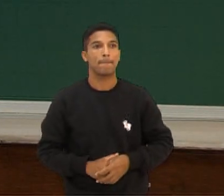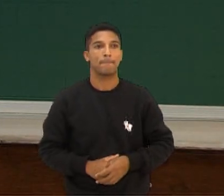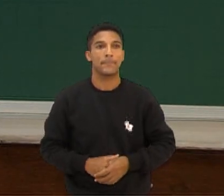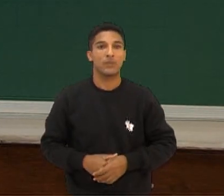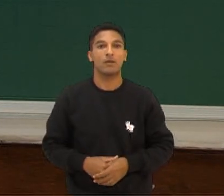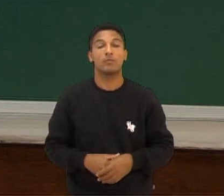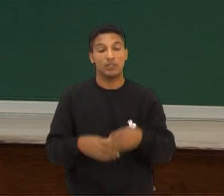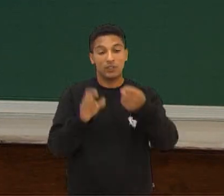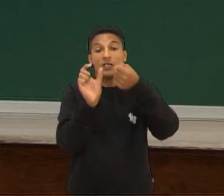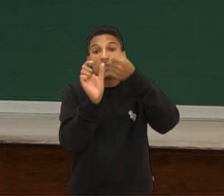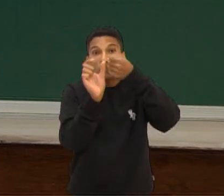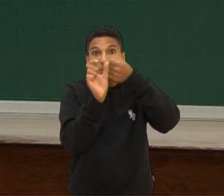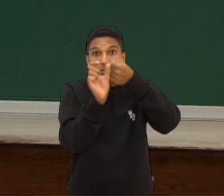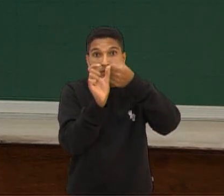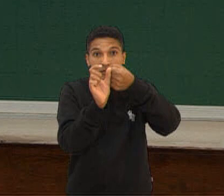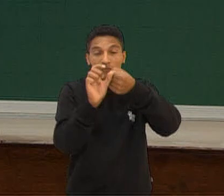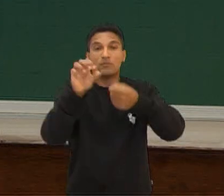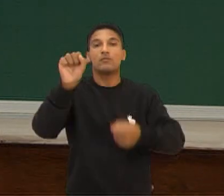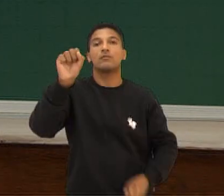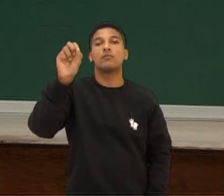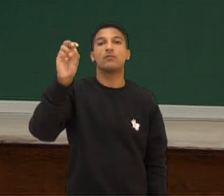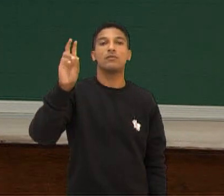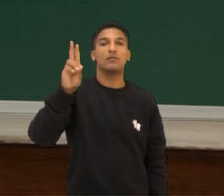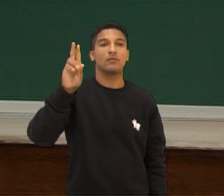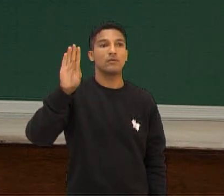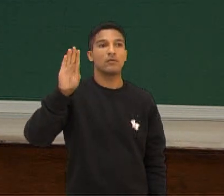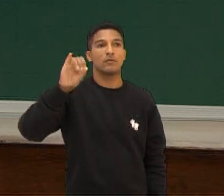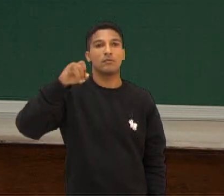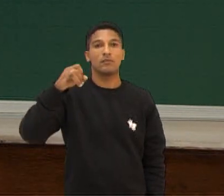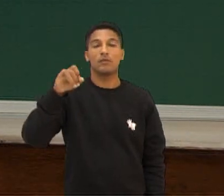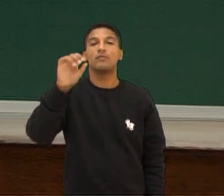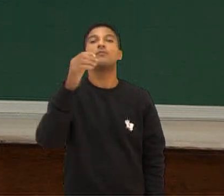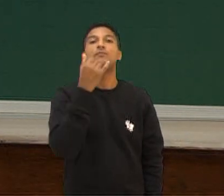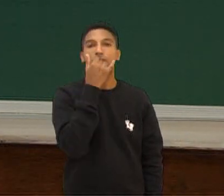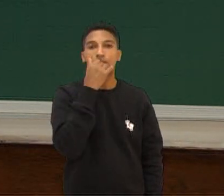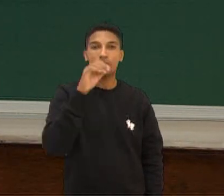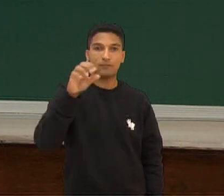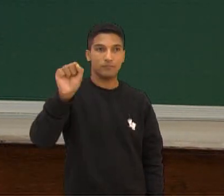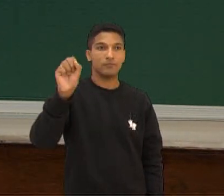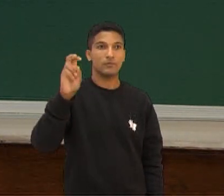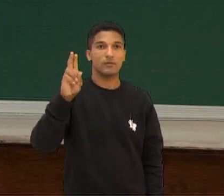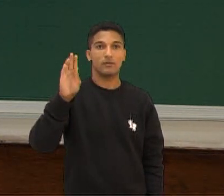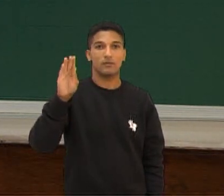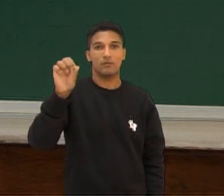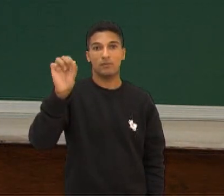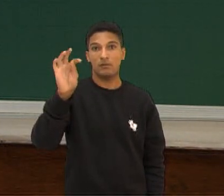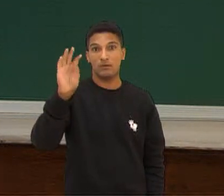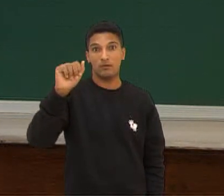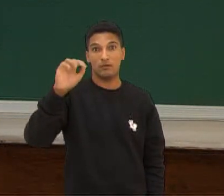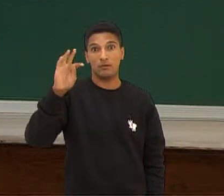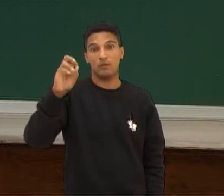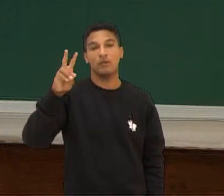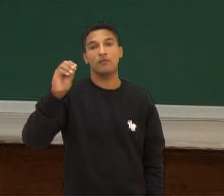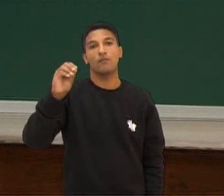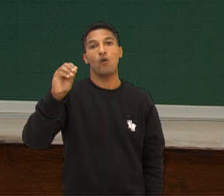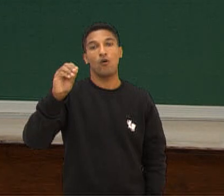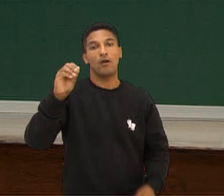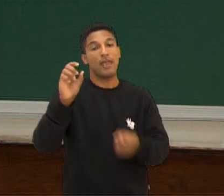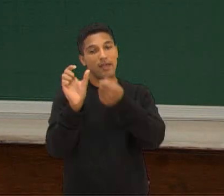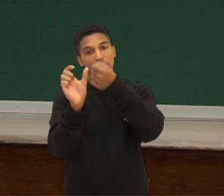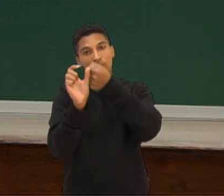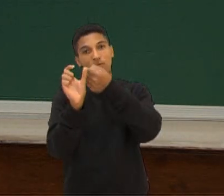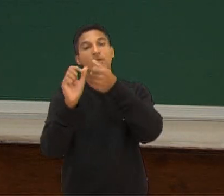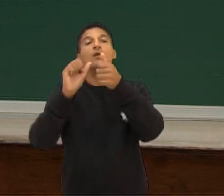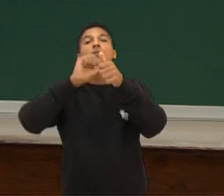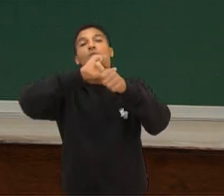substantivo transformou-se em verbo. Então, nós temos aqui honestidade, substantivo, transformou-se em honesto, né?